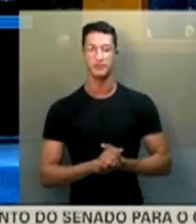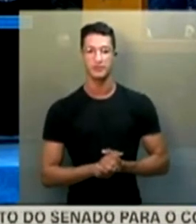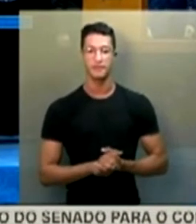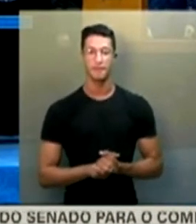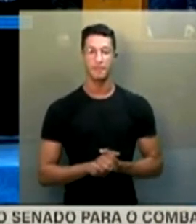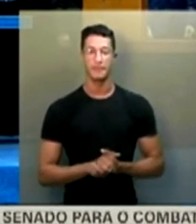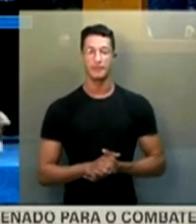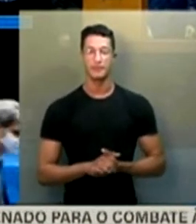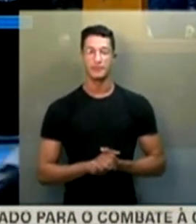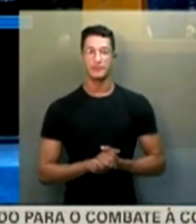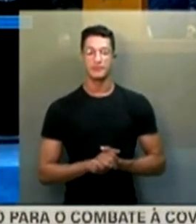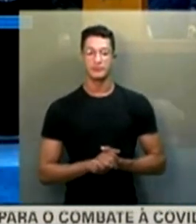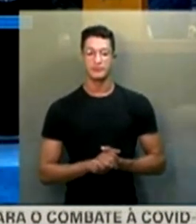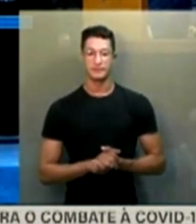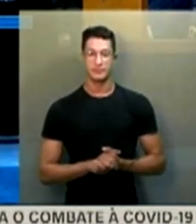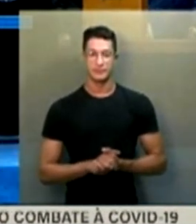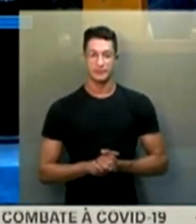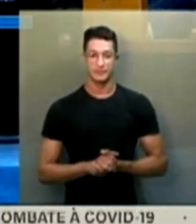o senador Jacques Wagner.